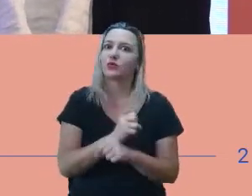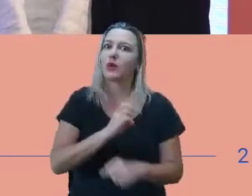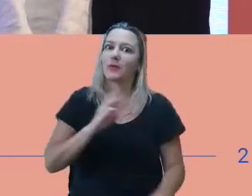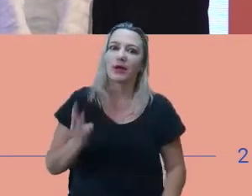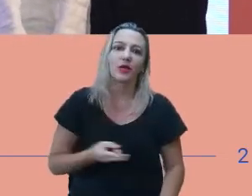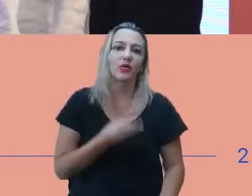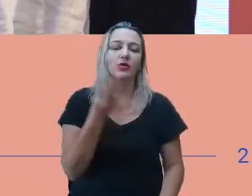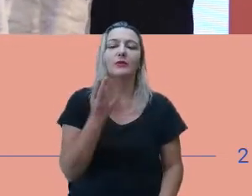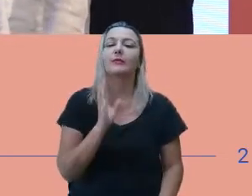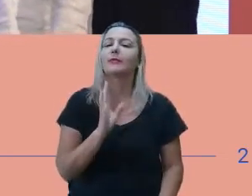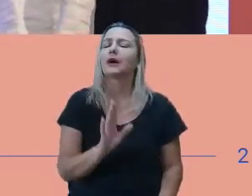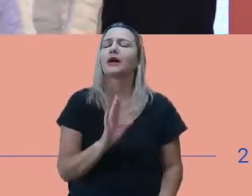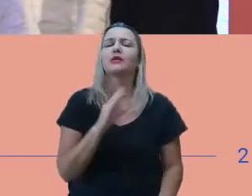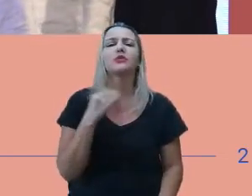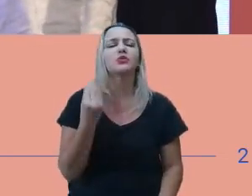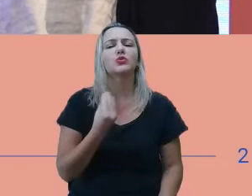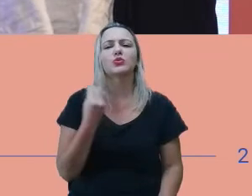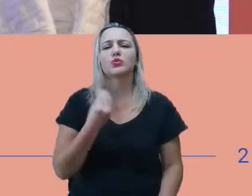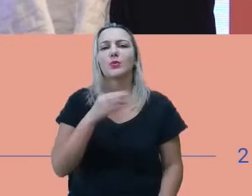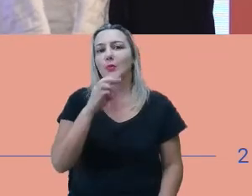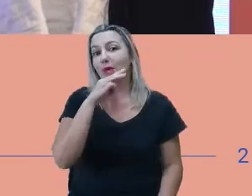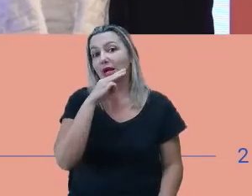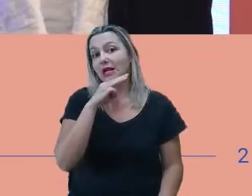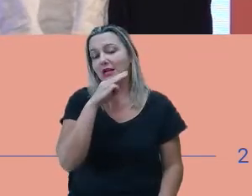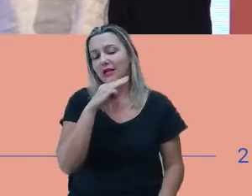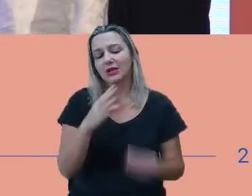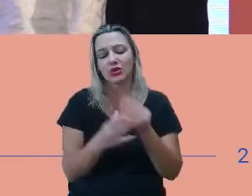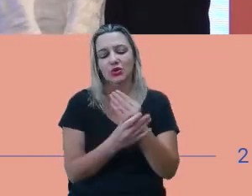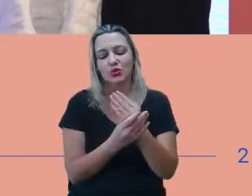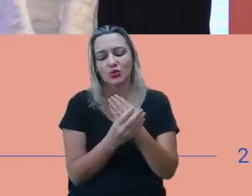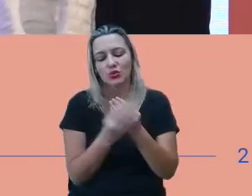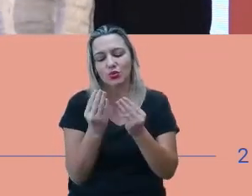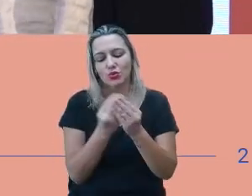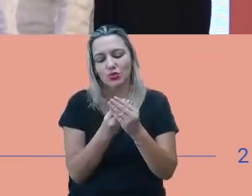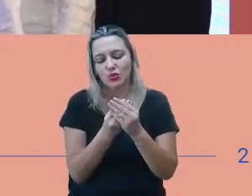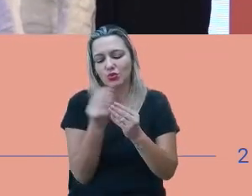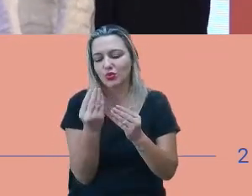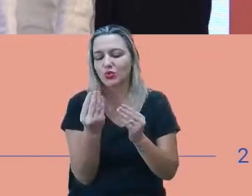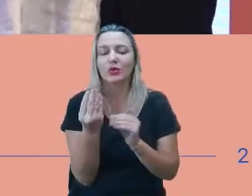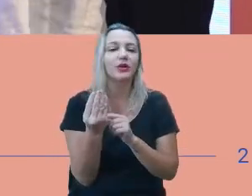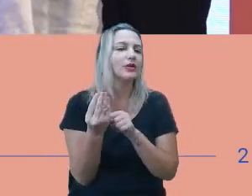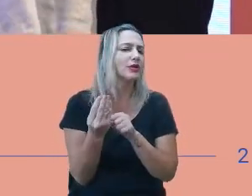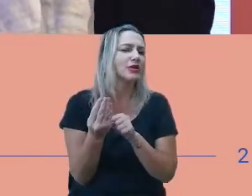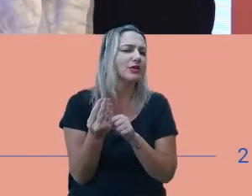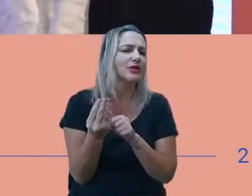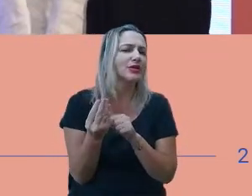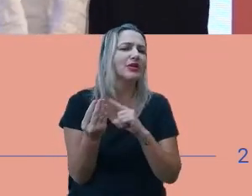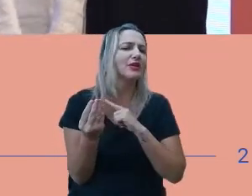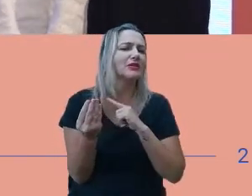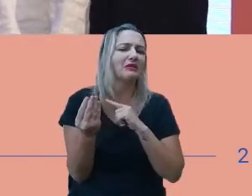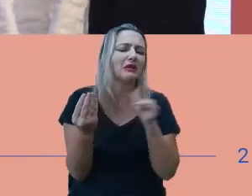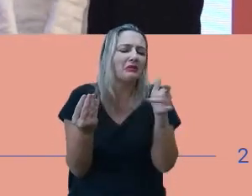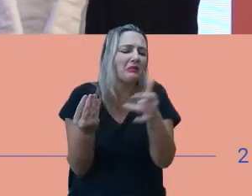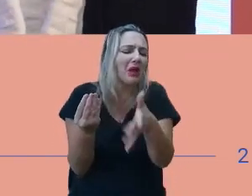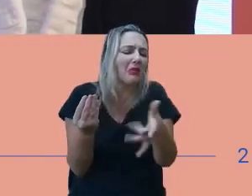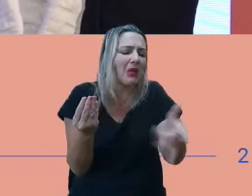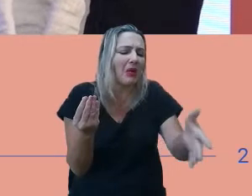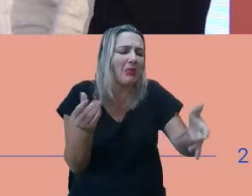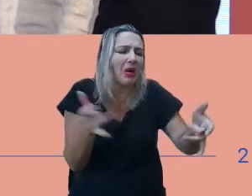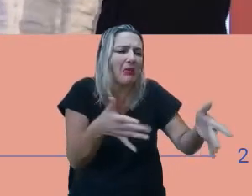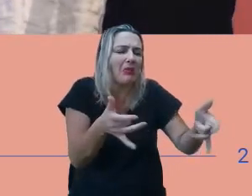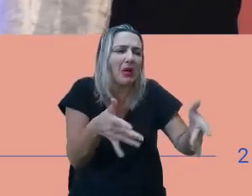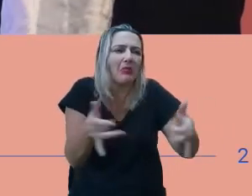tirar o caroço das mangas que ficam largadas no campo e que isso é